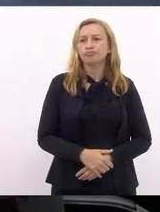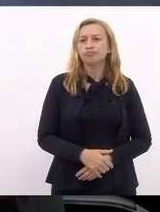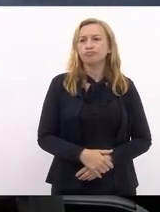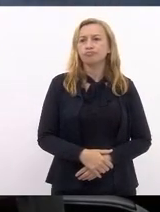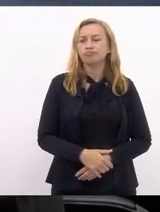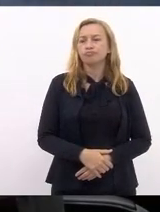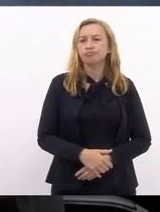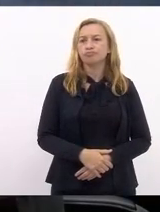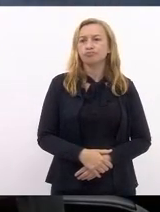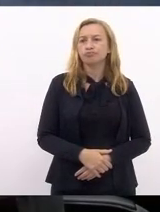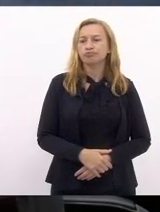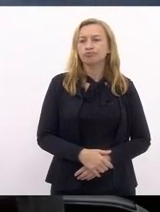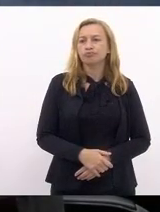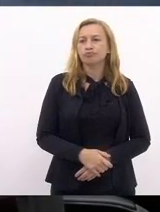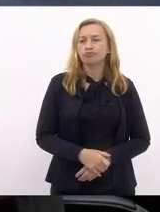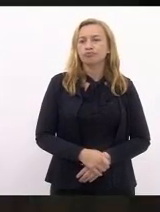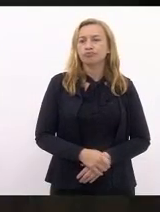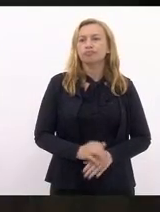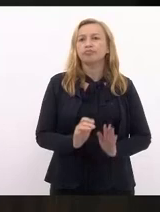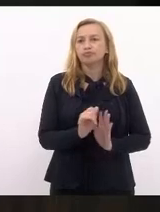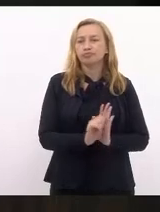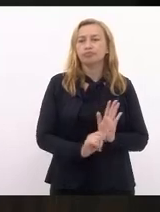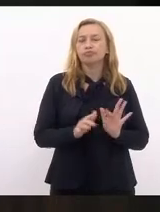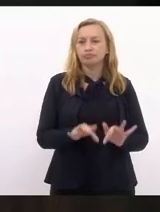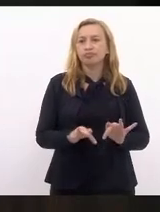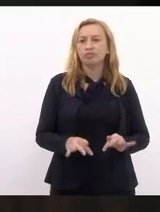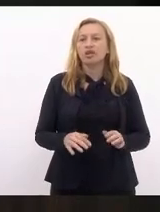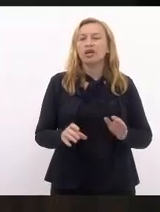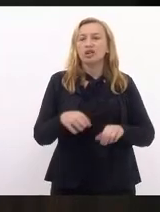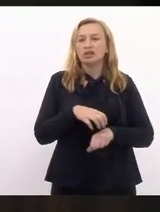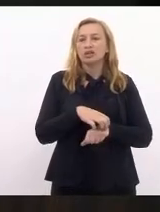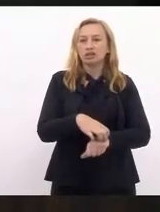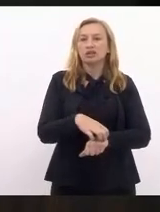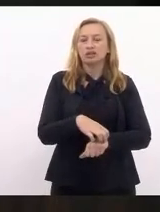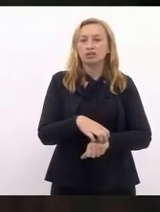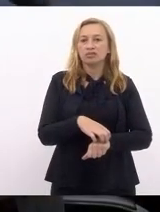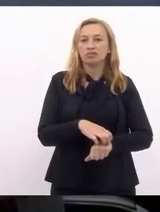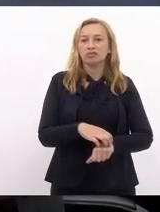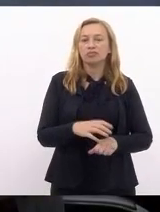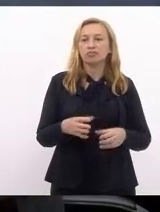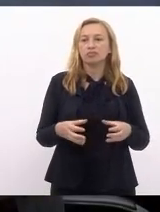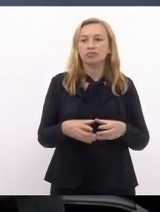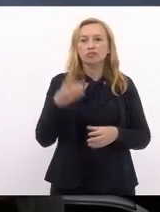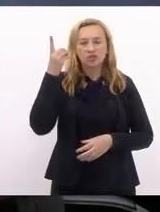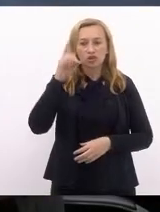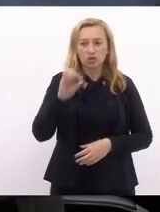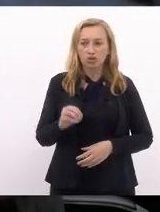vencido dessa que é redação final pela secretaria Transportes Ltda Dionísio Lins